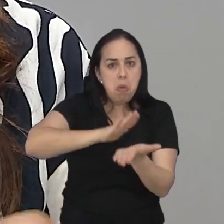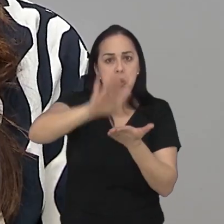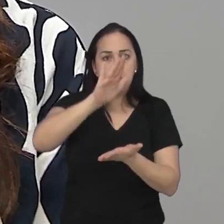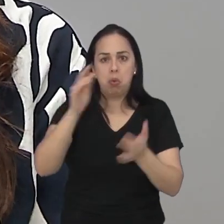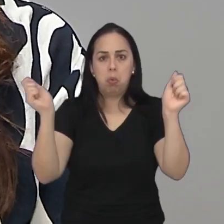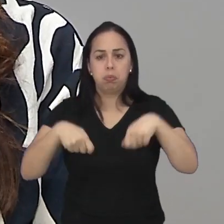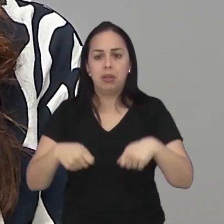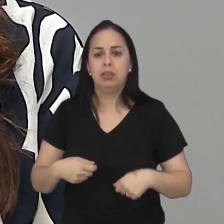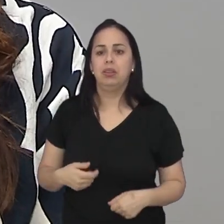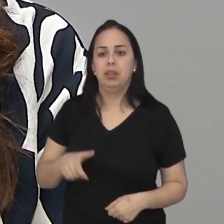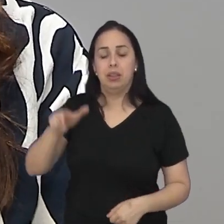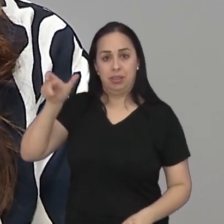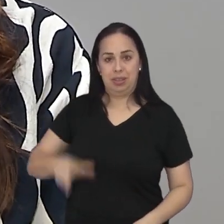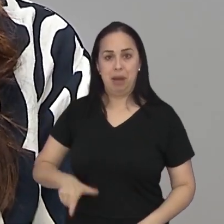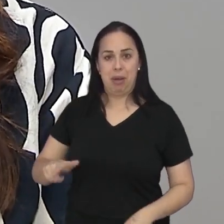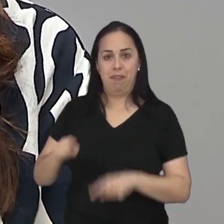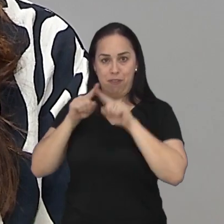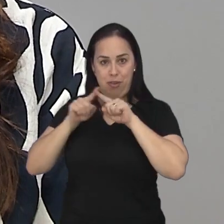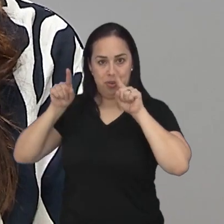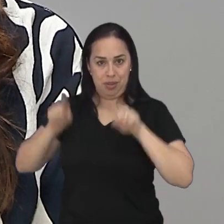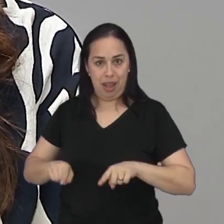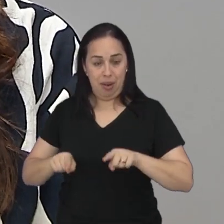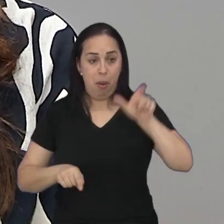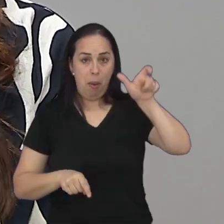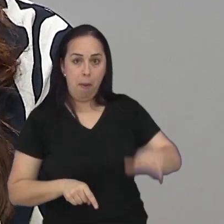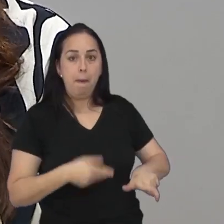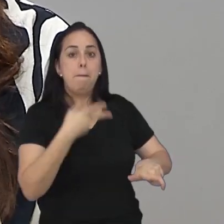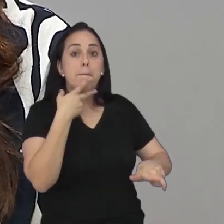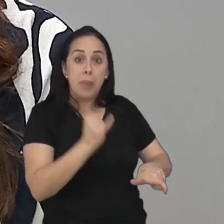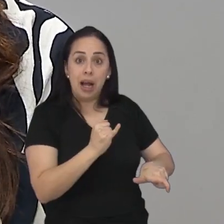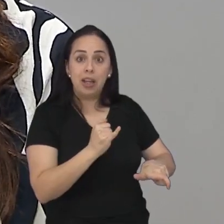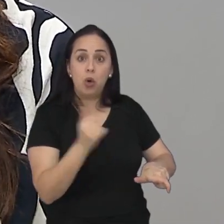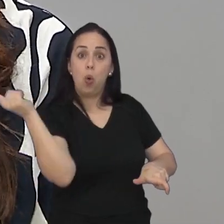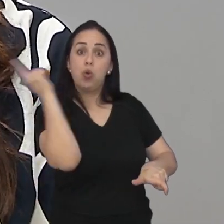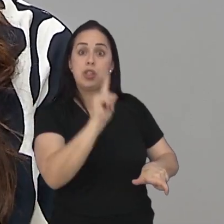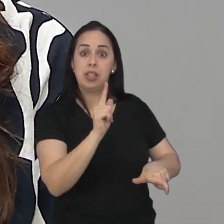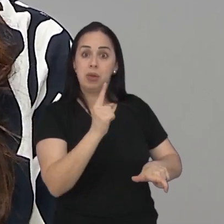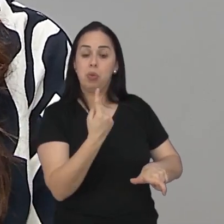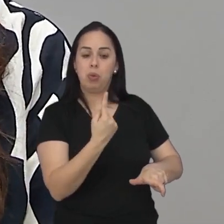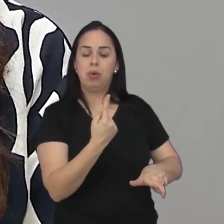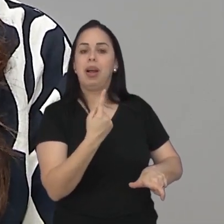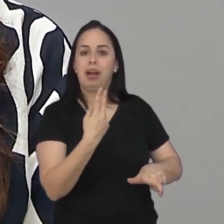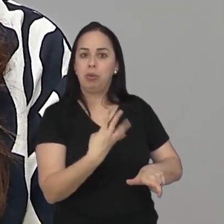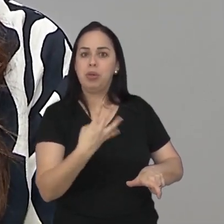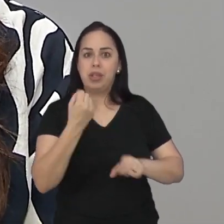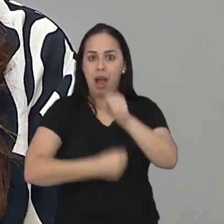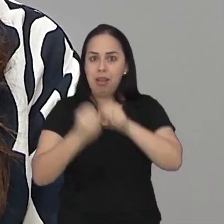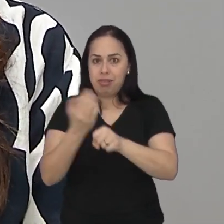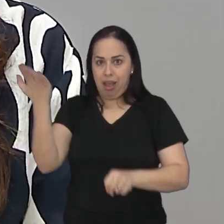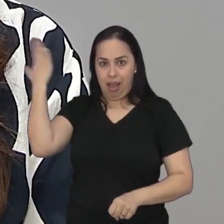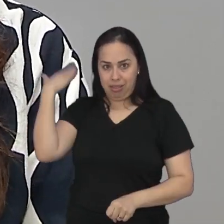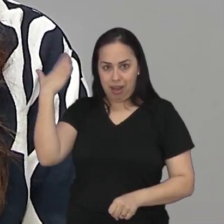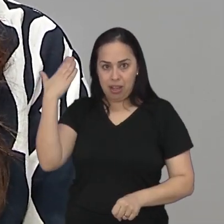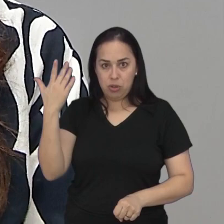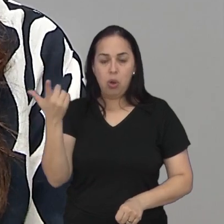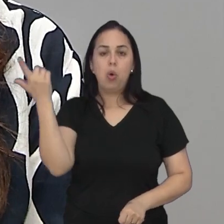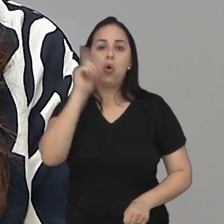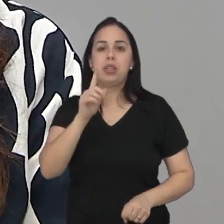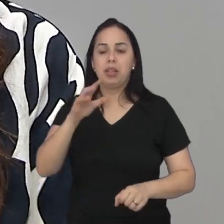tem até uma funcionária nossa cujo pai recebeu um transplante há 14 anos. Então,